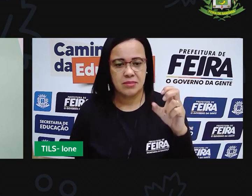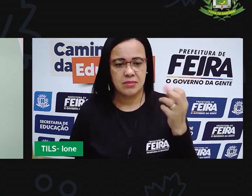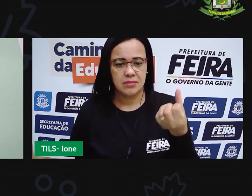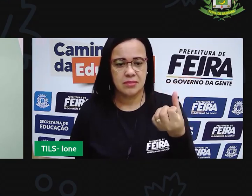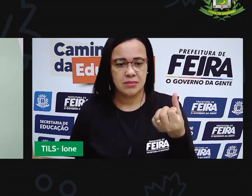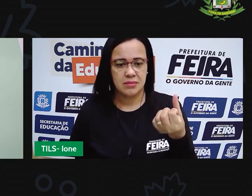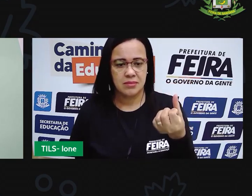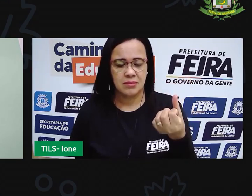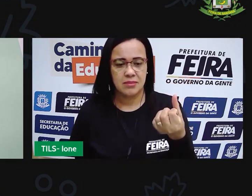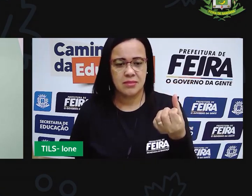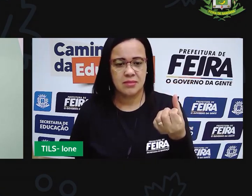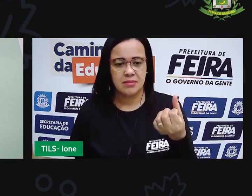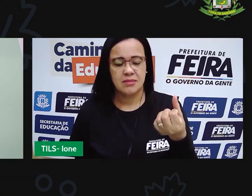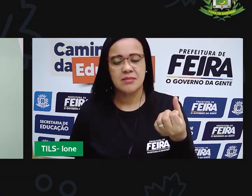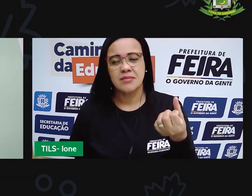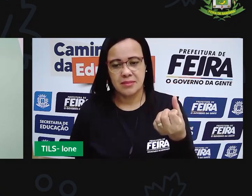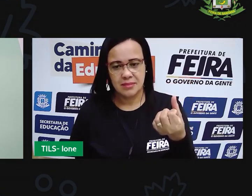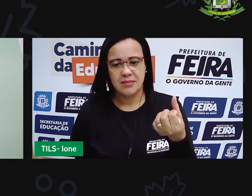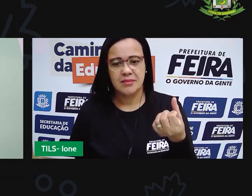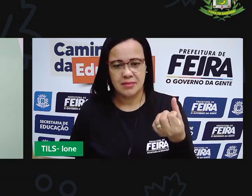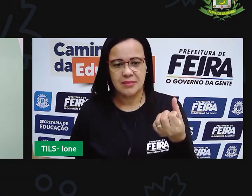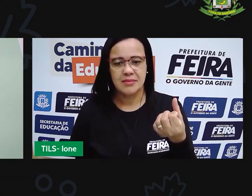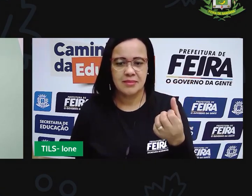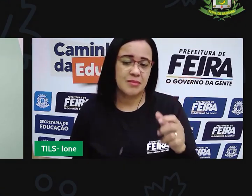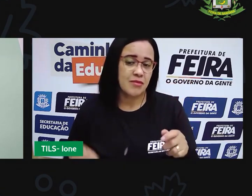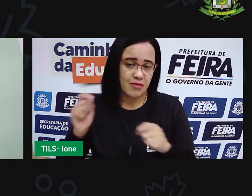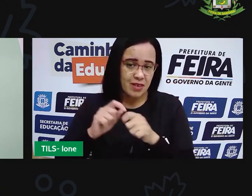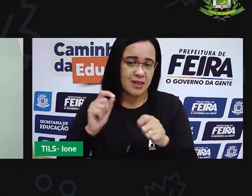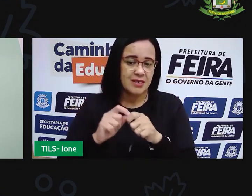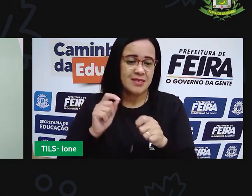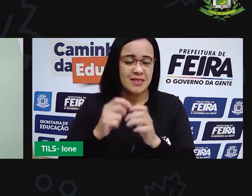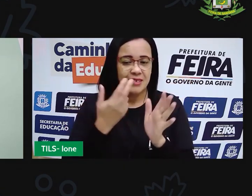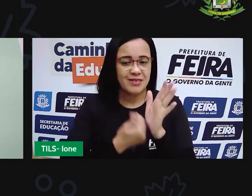Agora vamos contar quantos palitos a gente usou para fazer um retângulo.